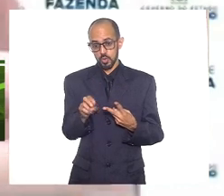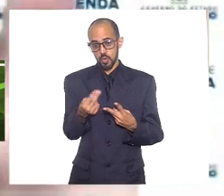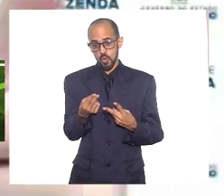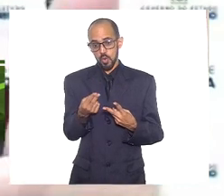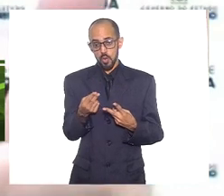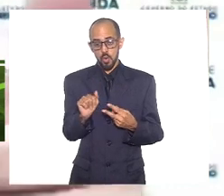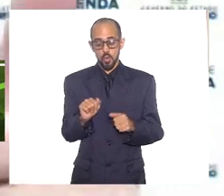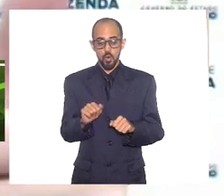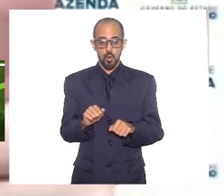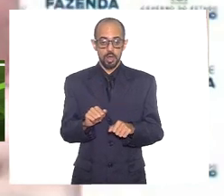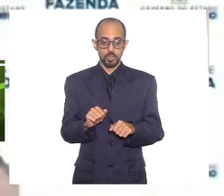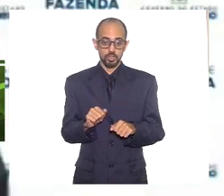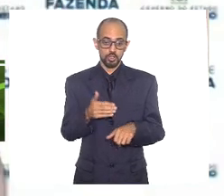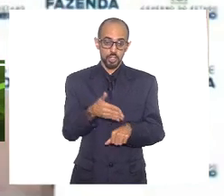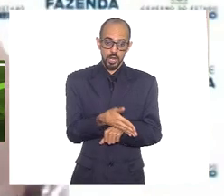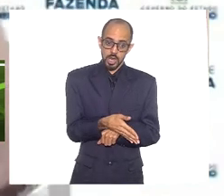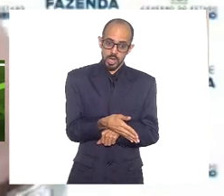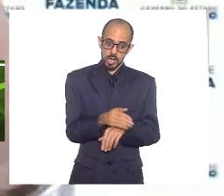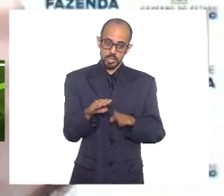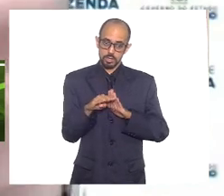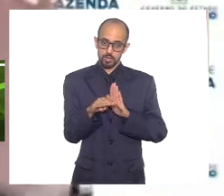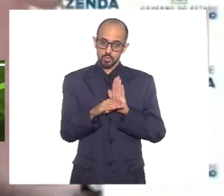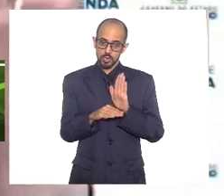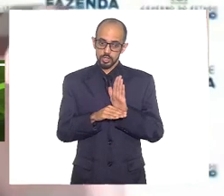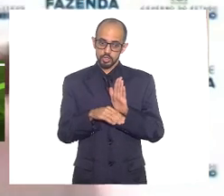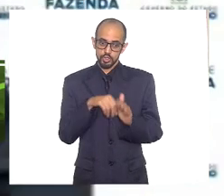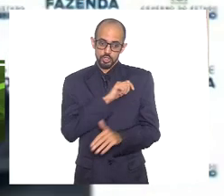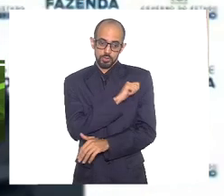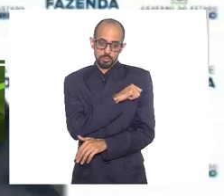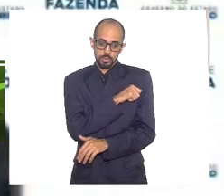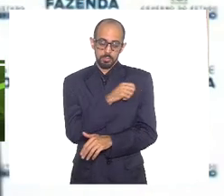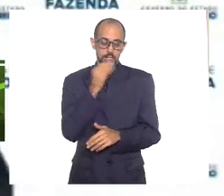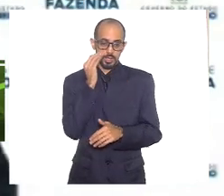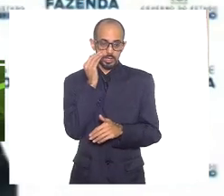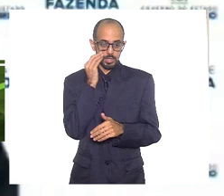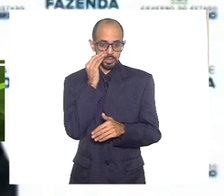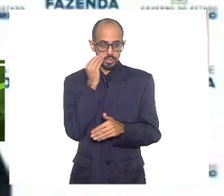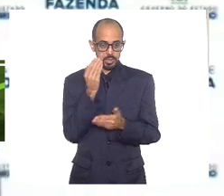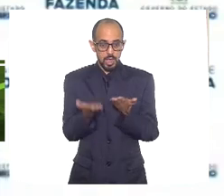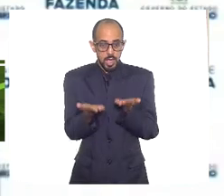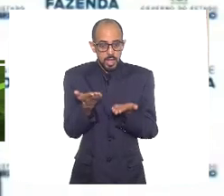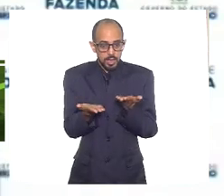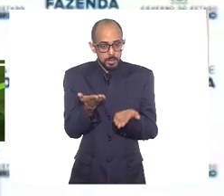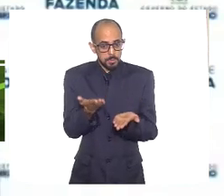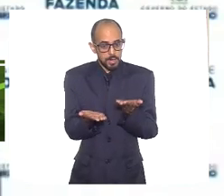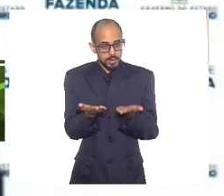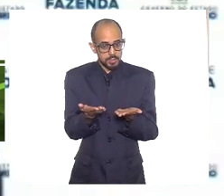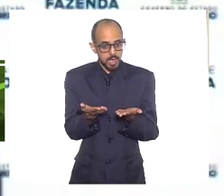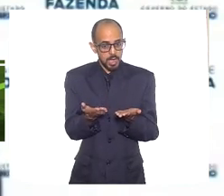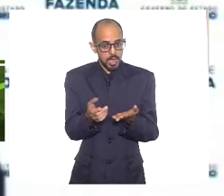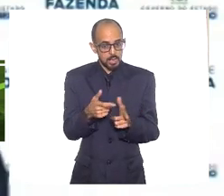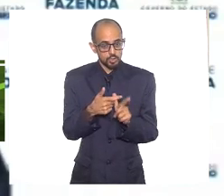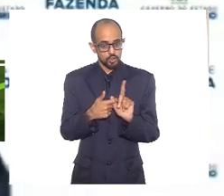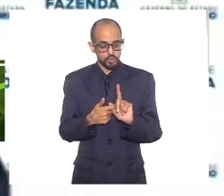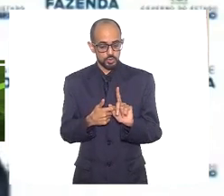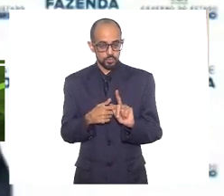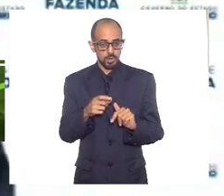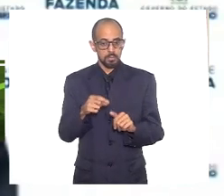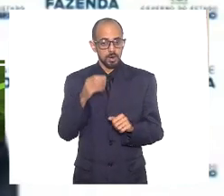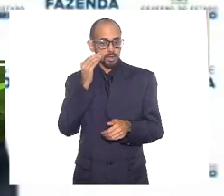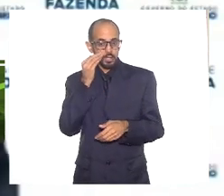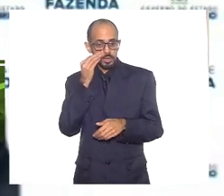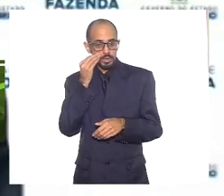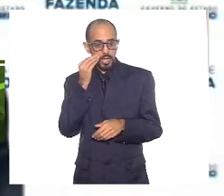regime para tentar equacionar a dívida ao longo do tempo e construir as soluções para atrair desenvolvimento, melhorando